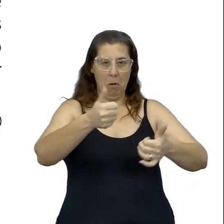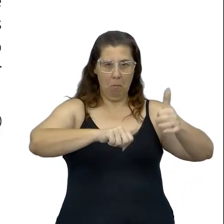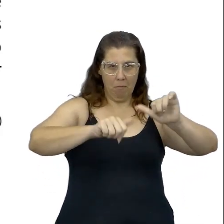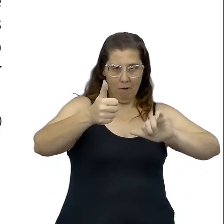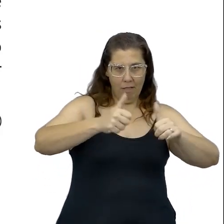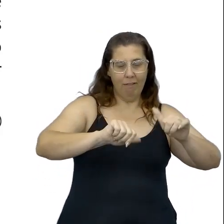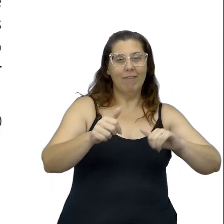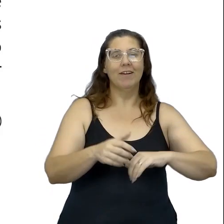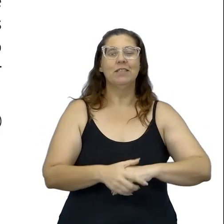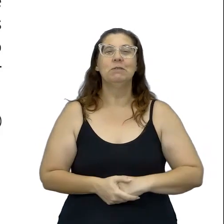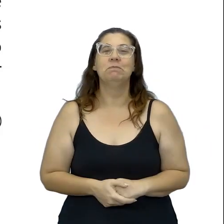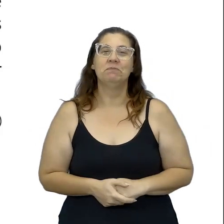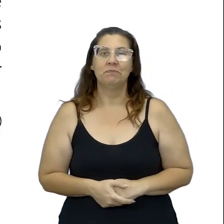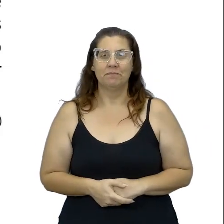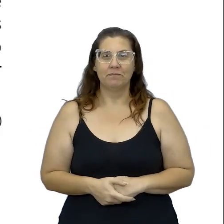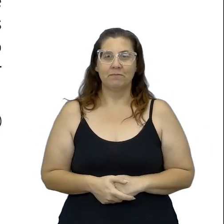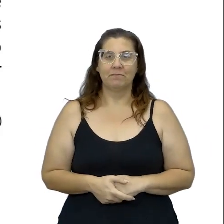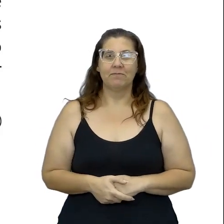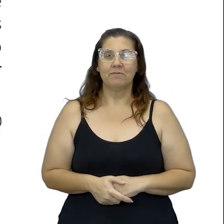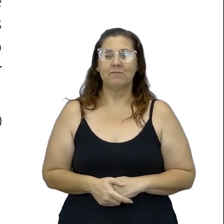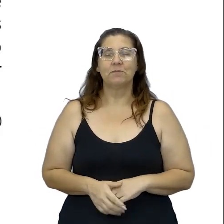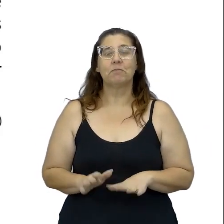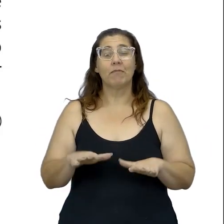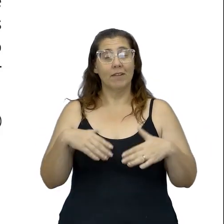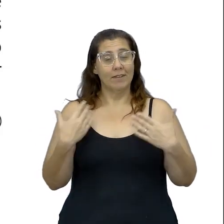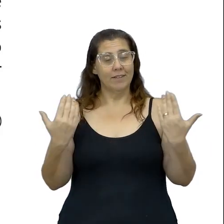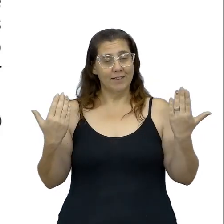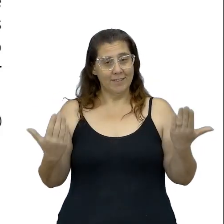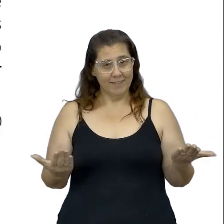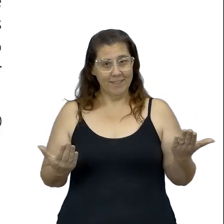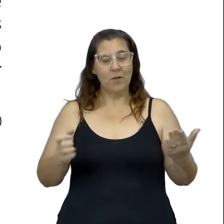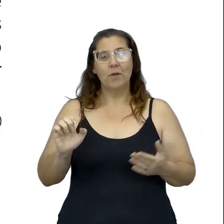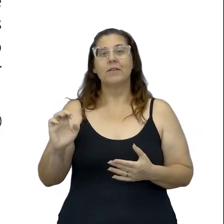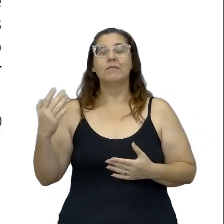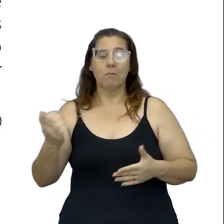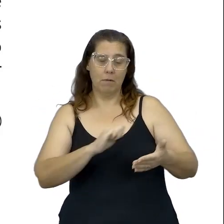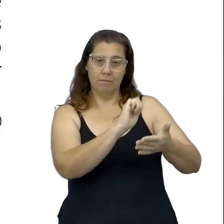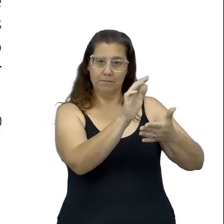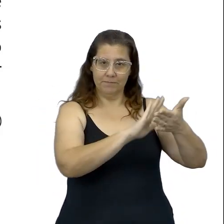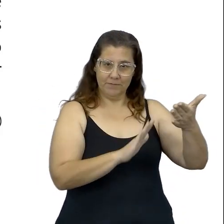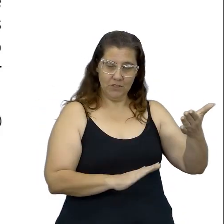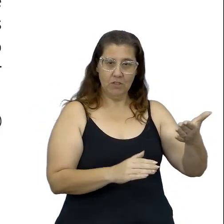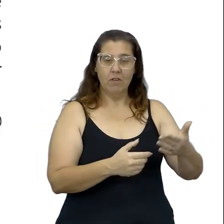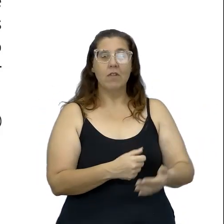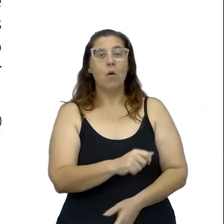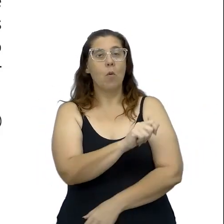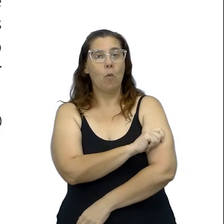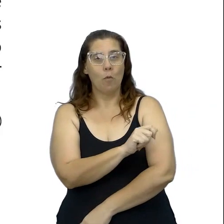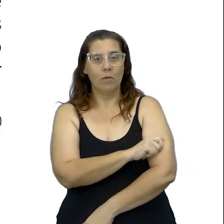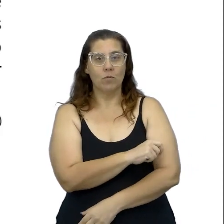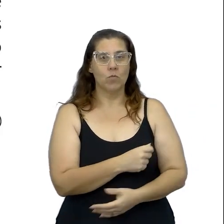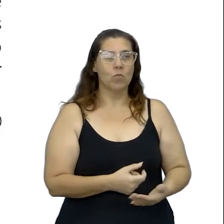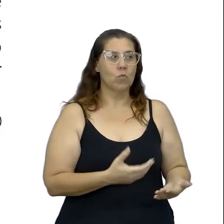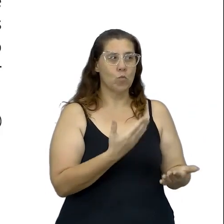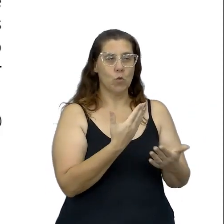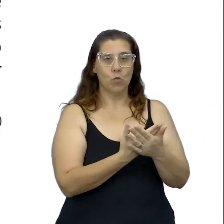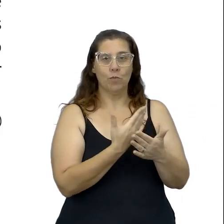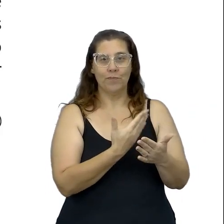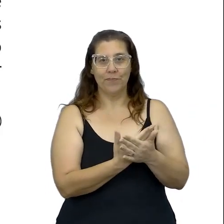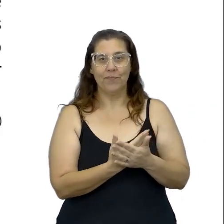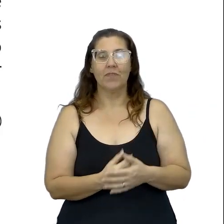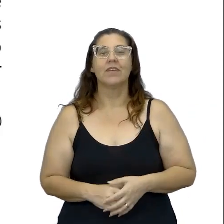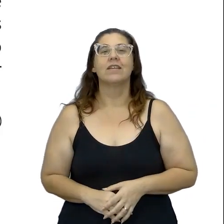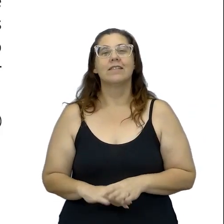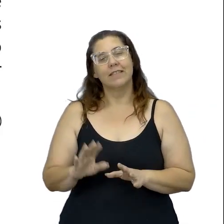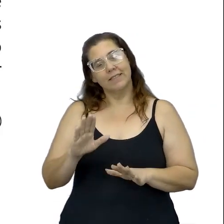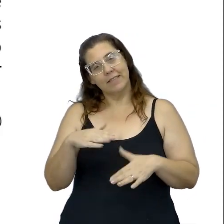por exemplo. No entanto, o fato das atividades que o estudante realiza online poderem